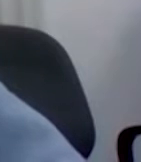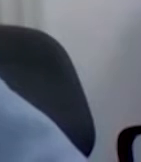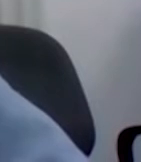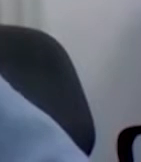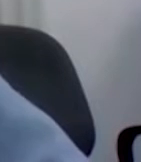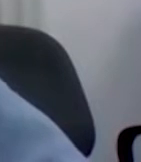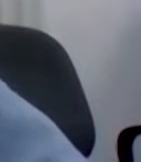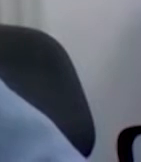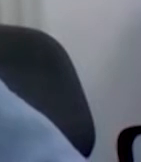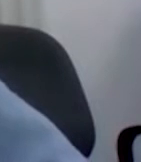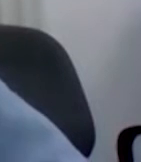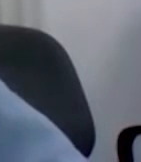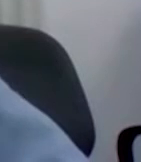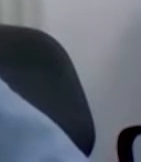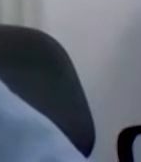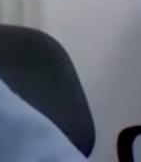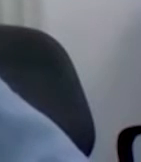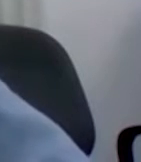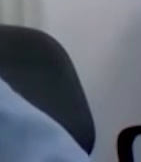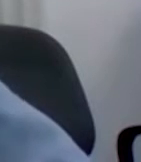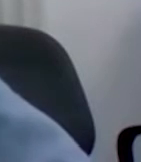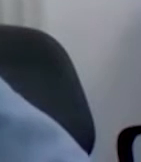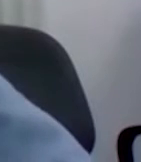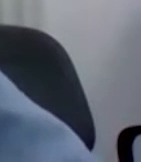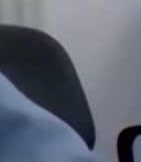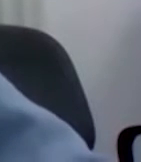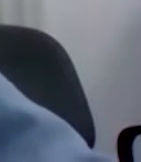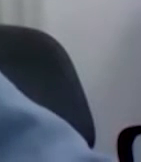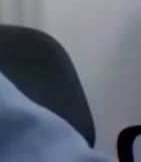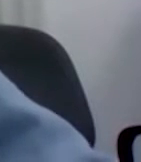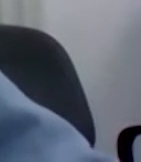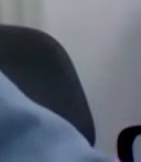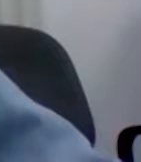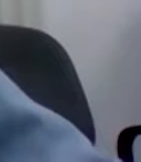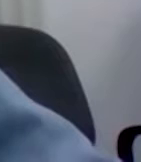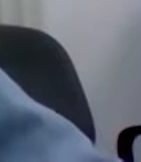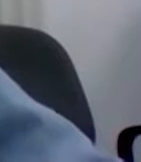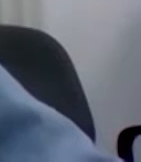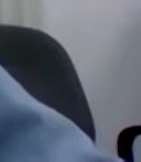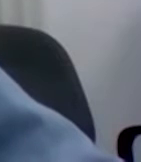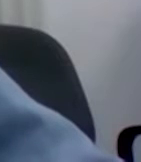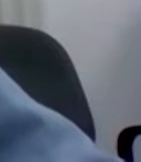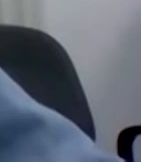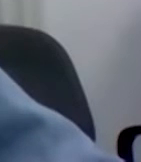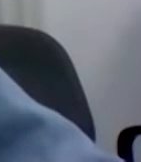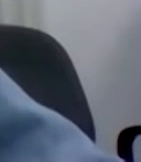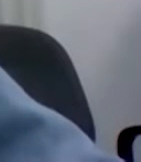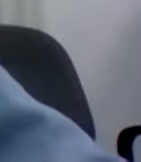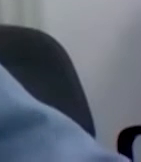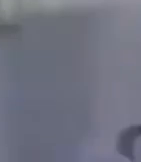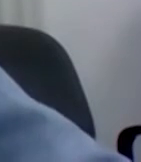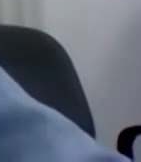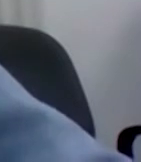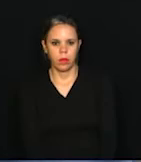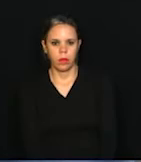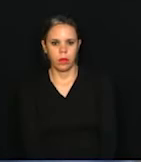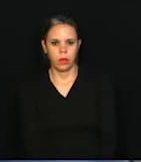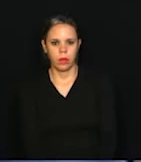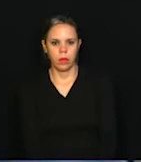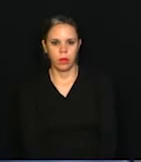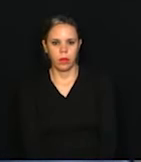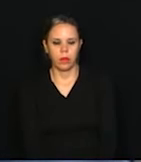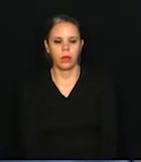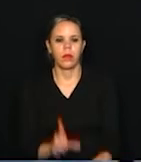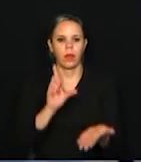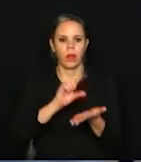instrumentos normativos que possam amparar a gestão do órgão de trânsito. Então, esse artigo 320, ele